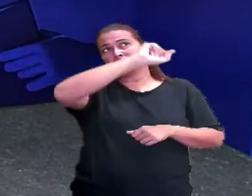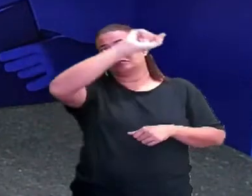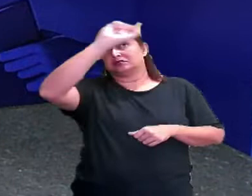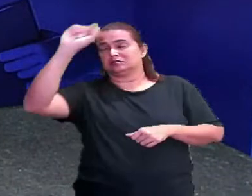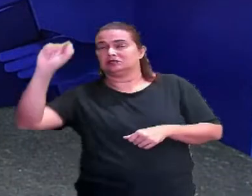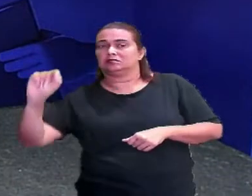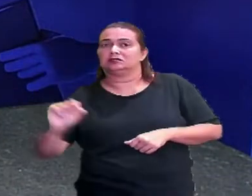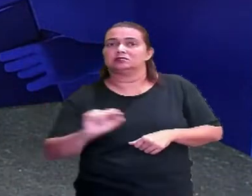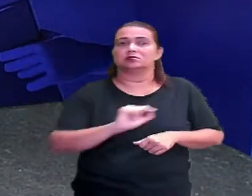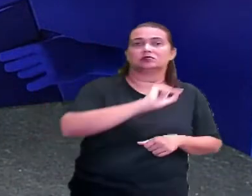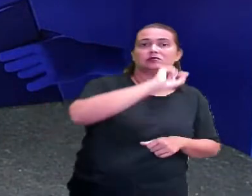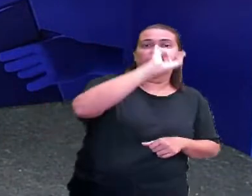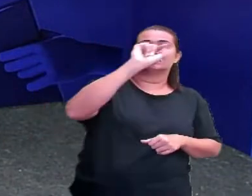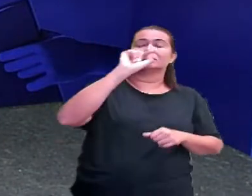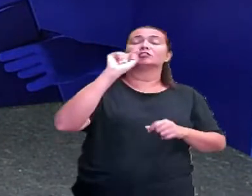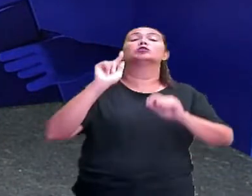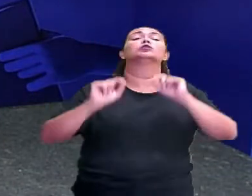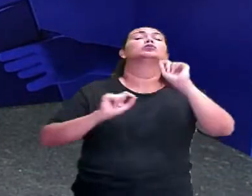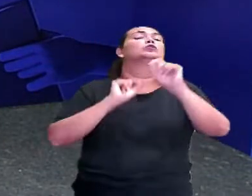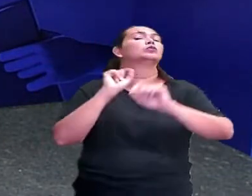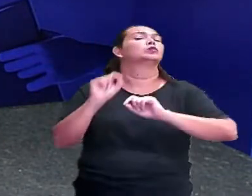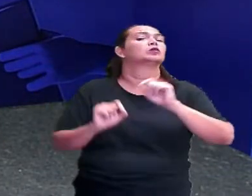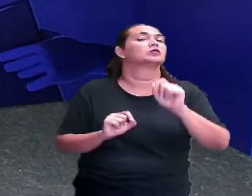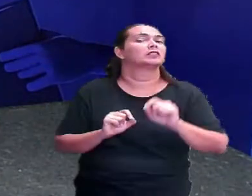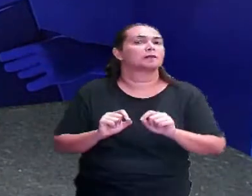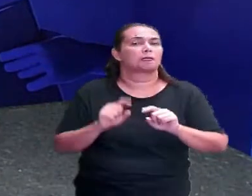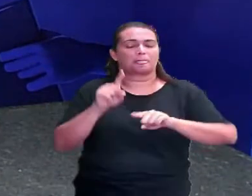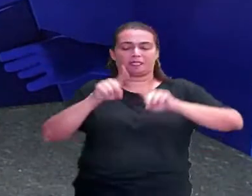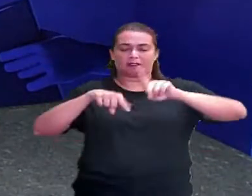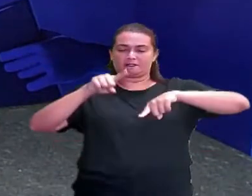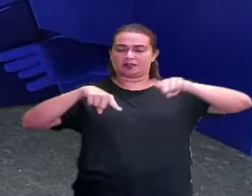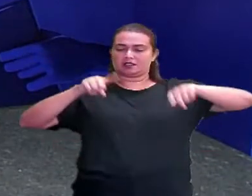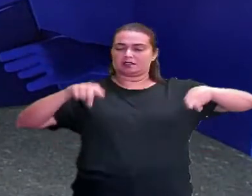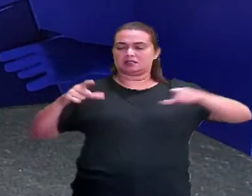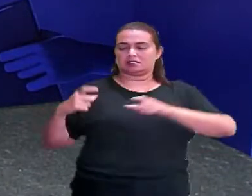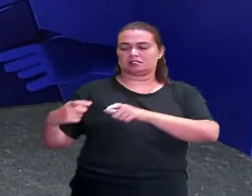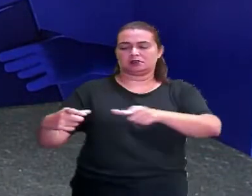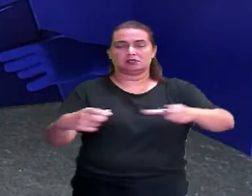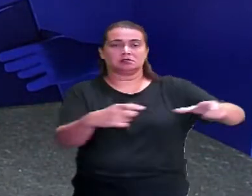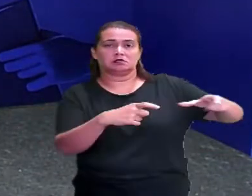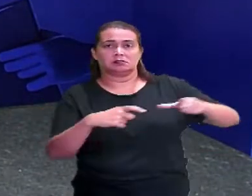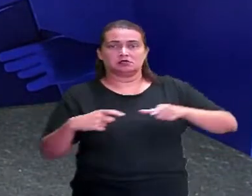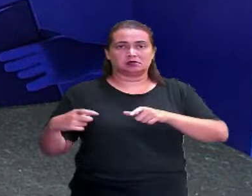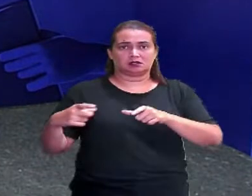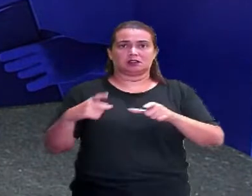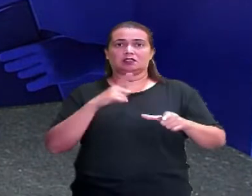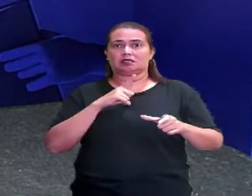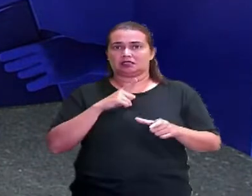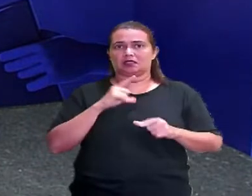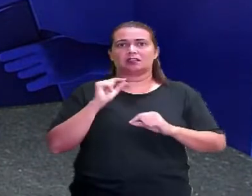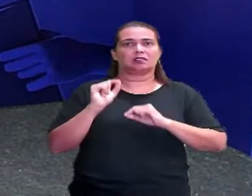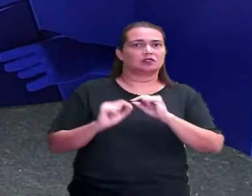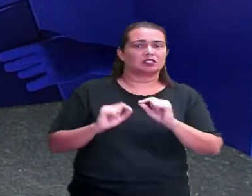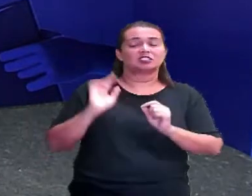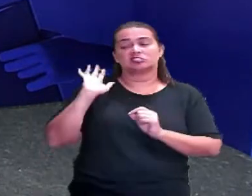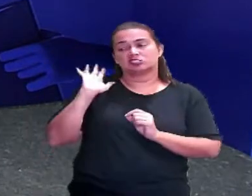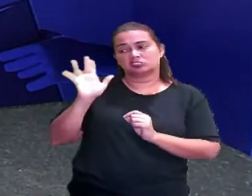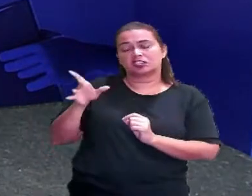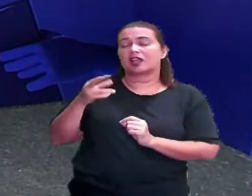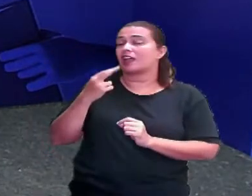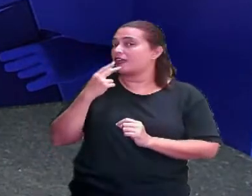especificamente, a variedade geográfica ela refere-se à variação existente entre o idioma original e o idioma que a gente